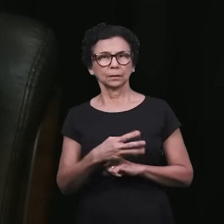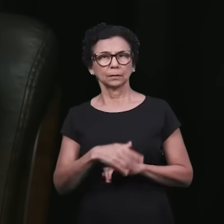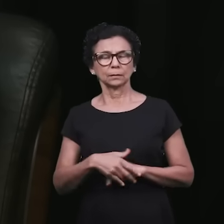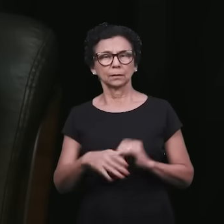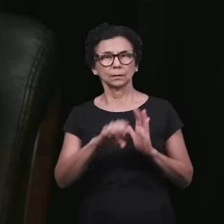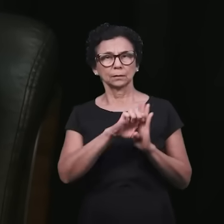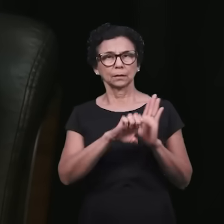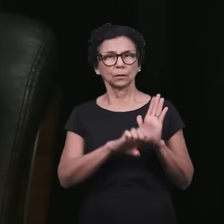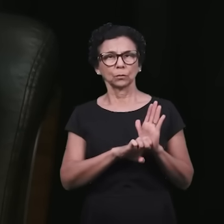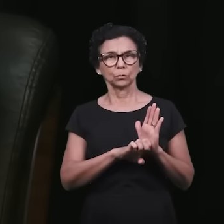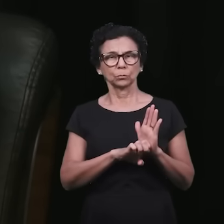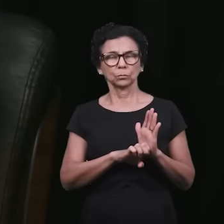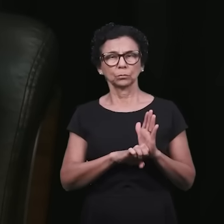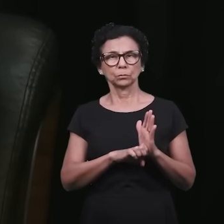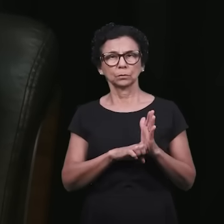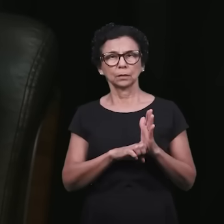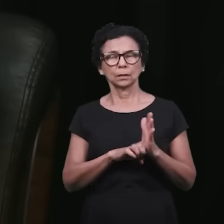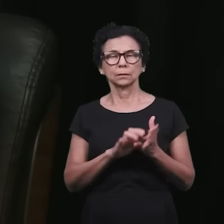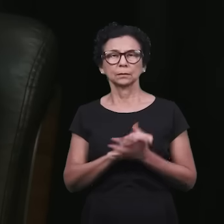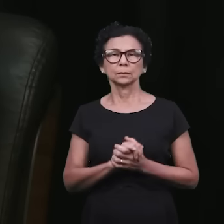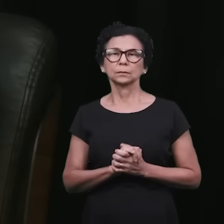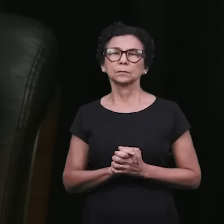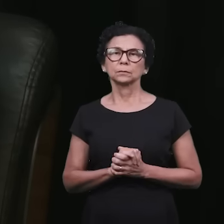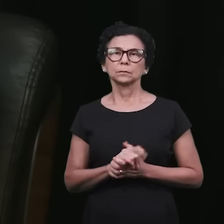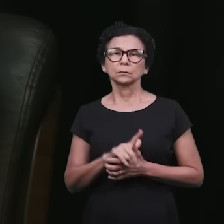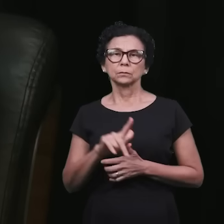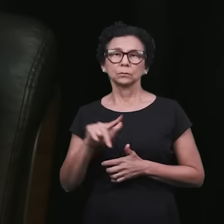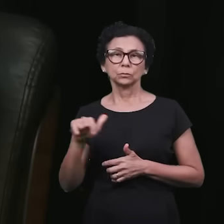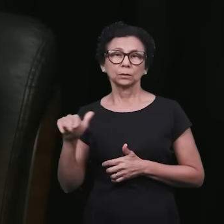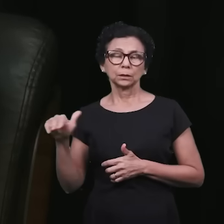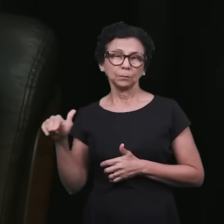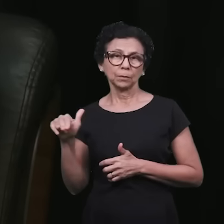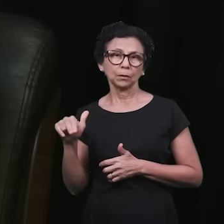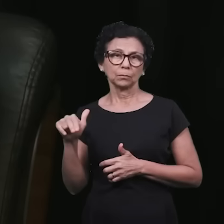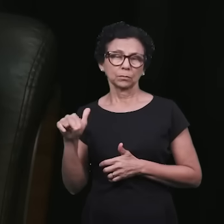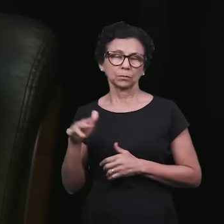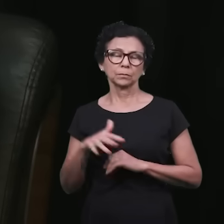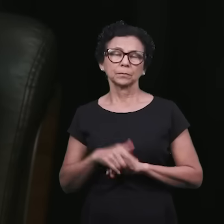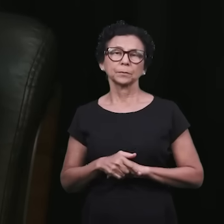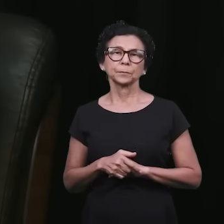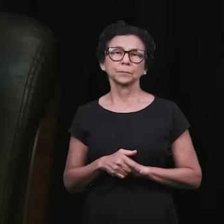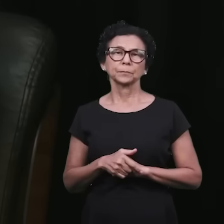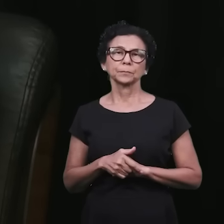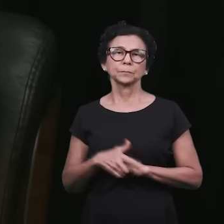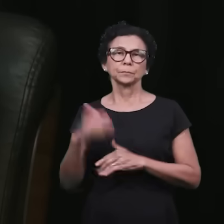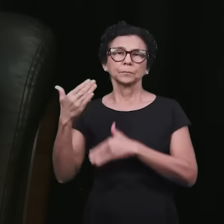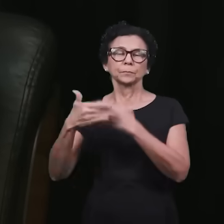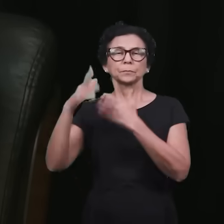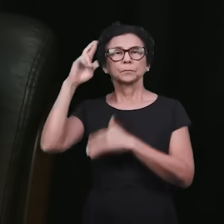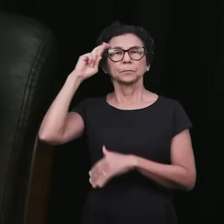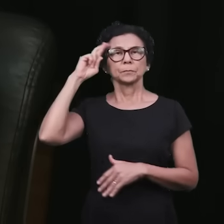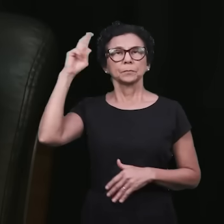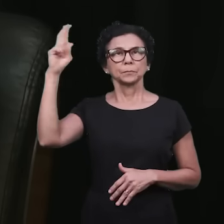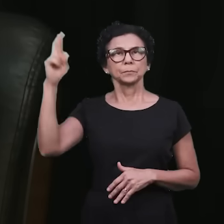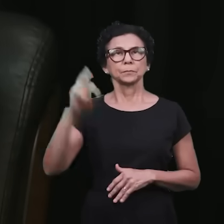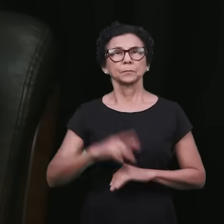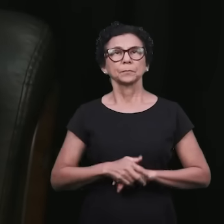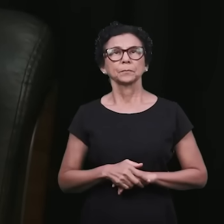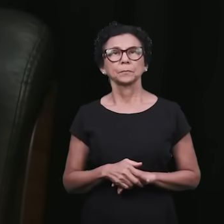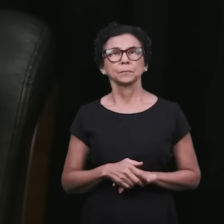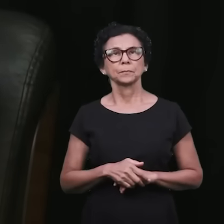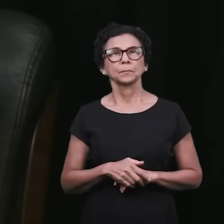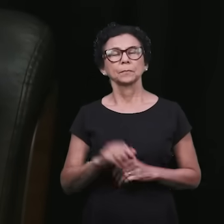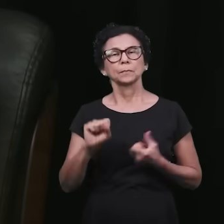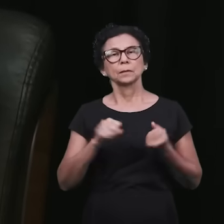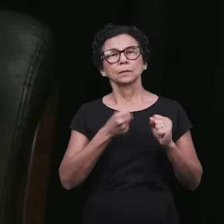ou seja, os direitos da ovelha diante do Senhor. Então, nós não vamos ler o Salmo aqui, né? Ele